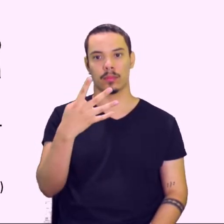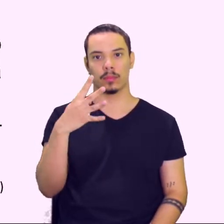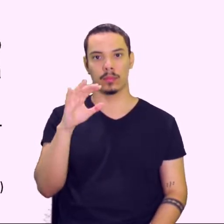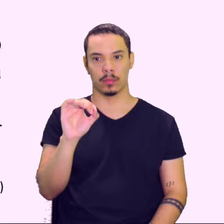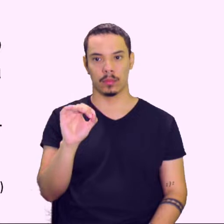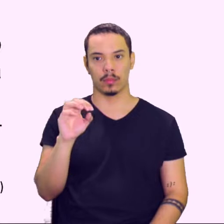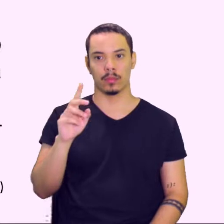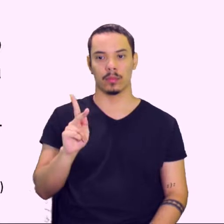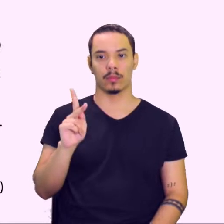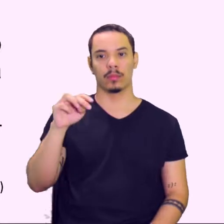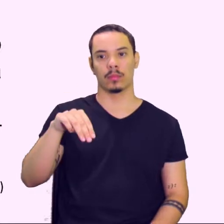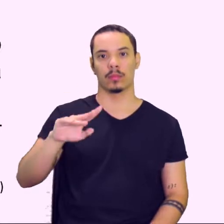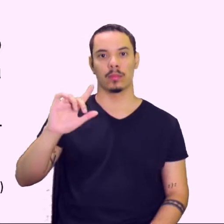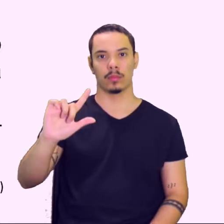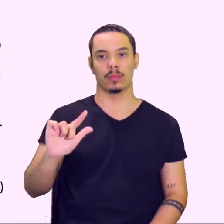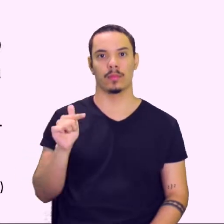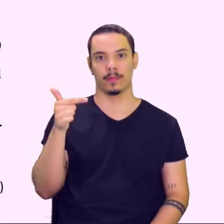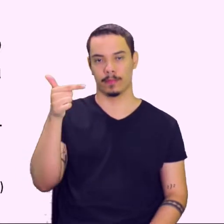237.765.240 quilômetros quadrados.